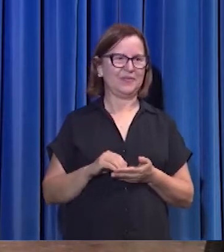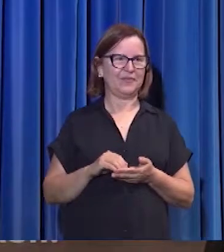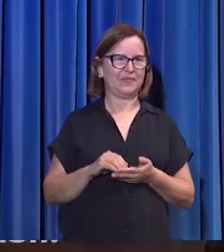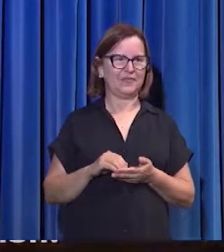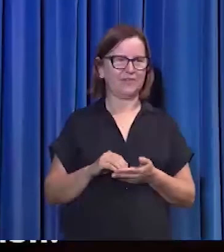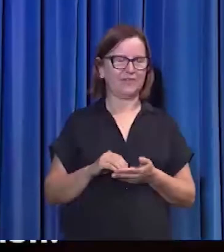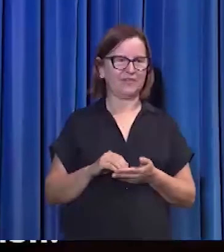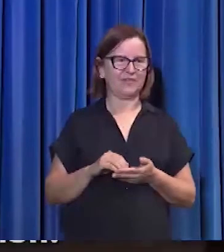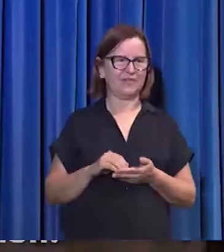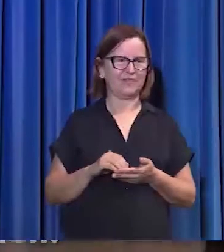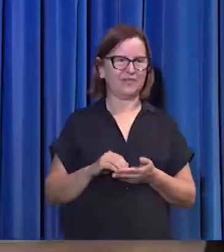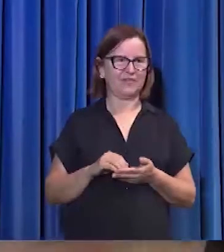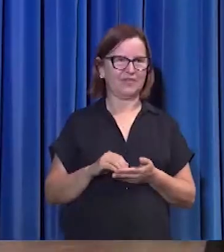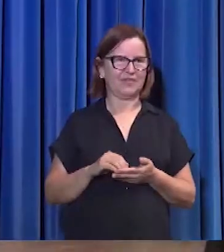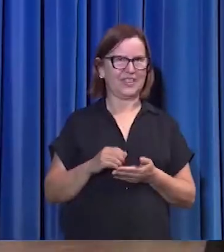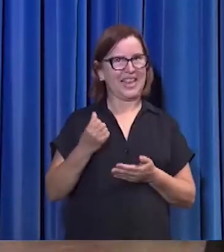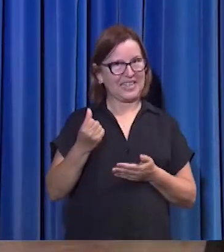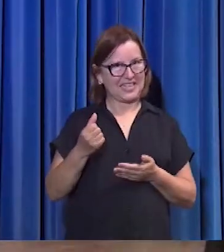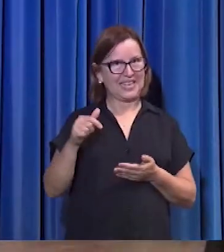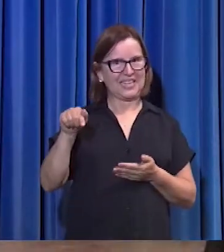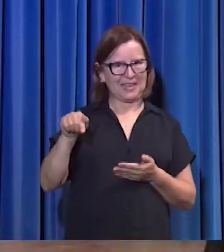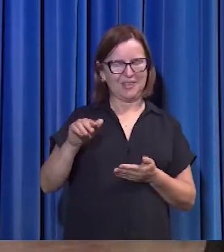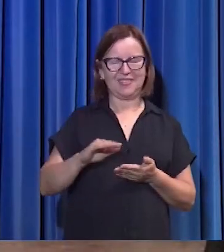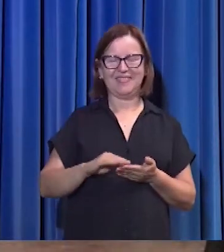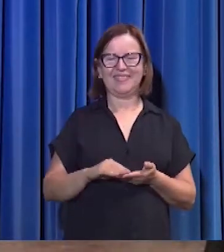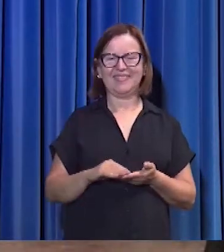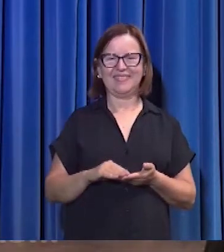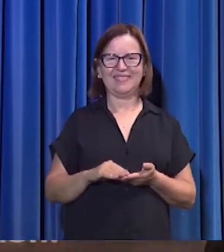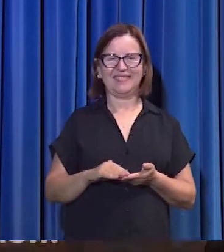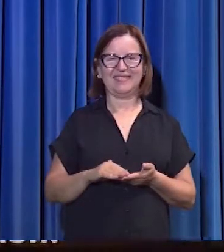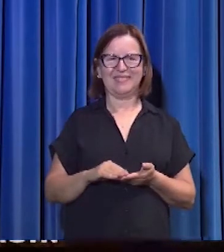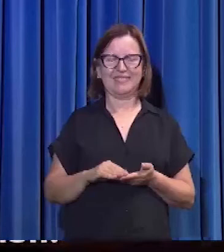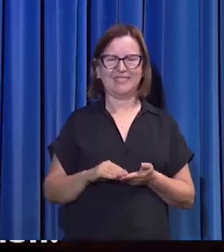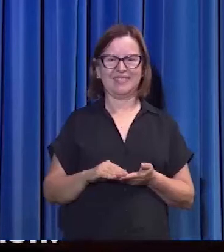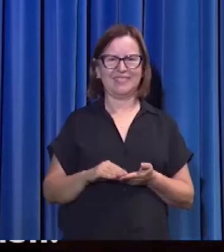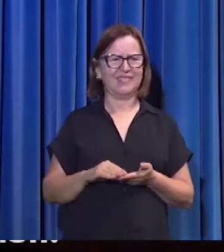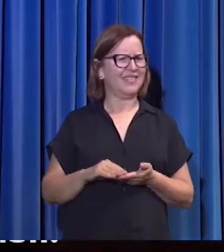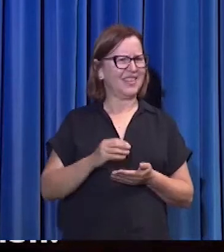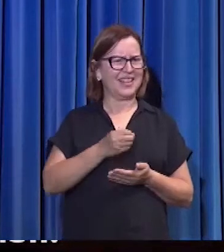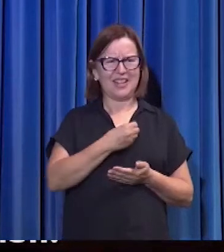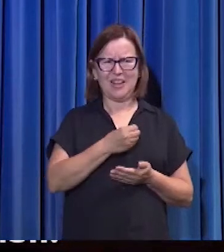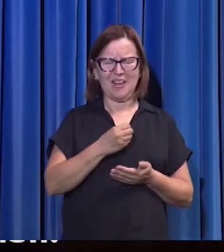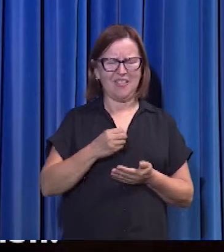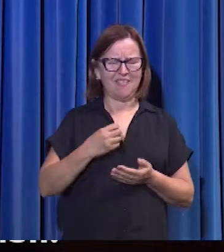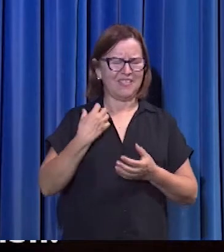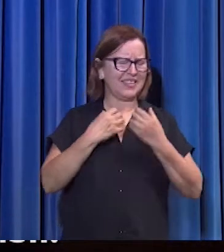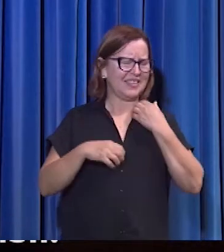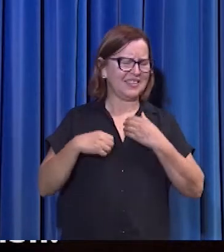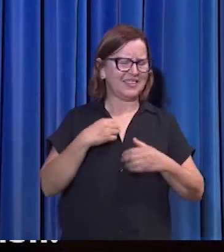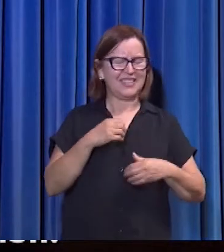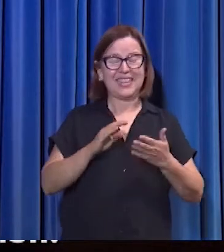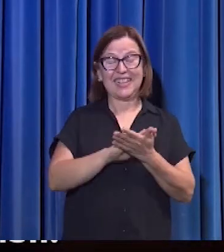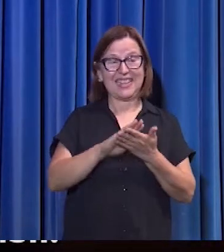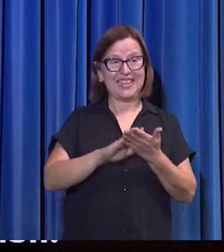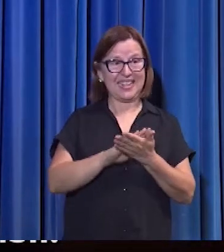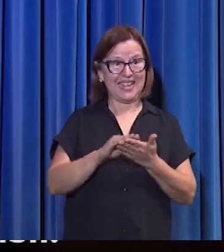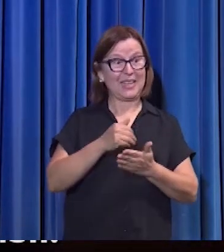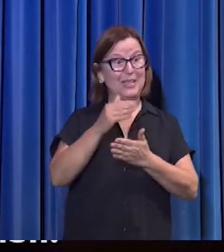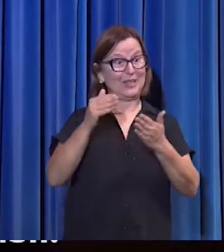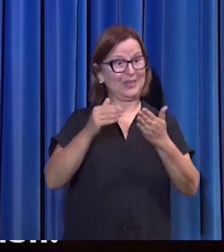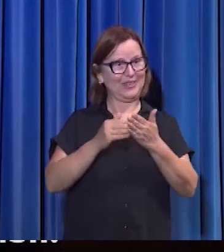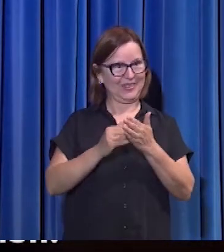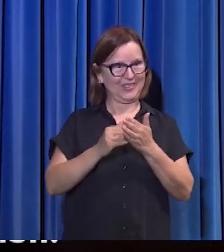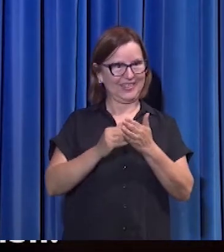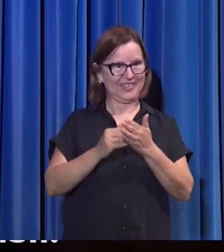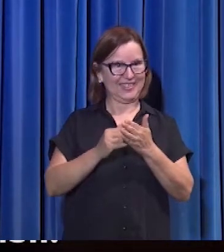6 e 7, perdão. 6 e 7. Não andeis ansiosos de coisa alguma. Em tudo, porém,